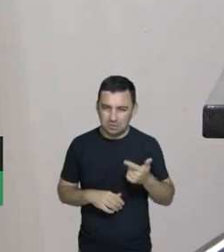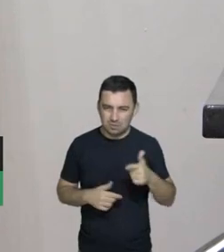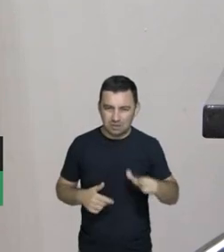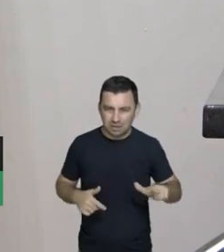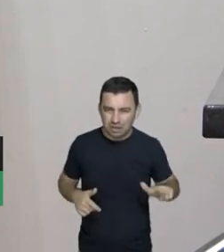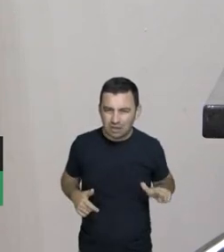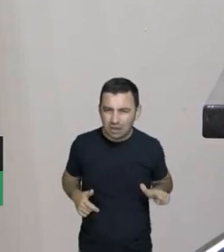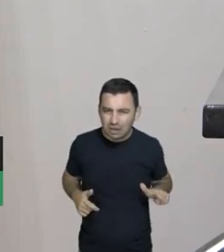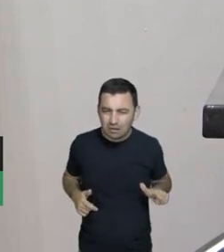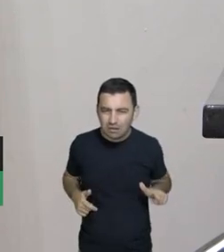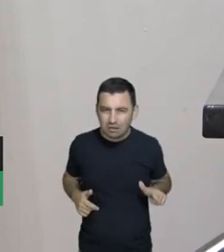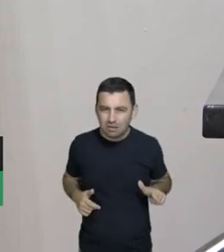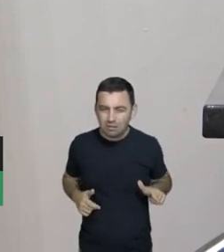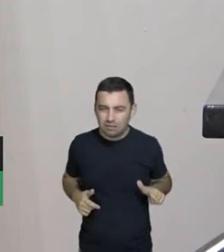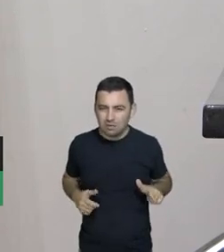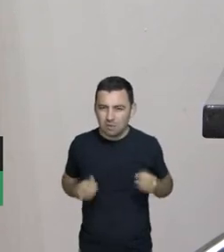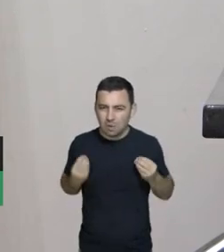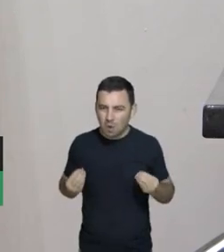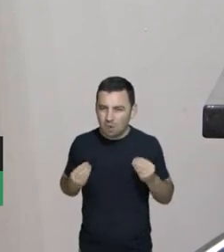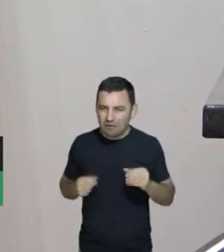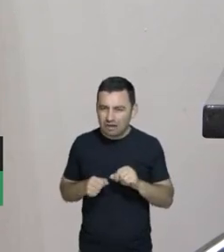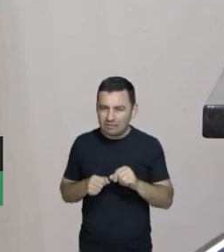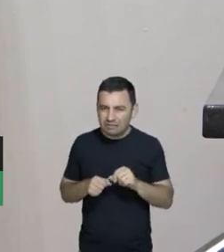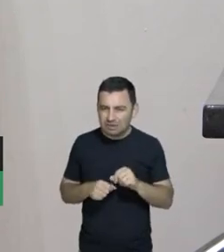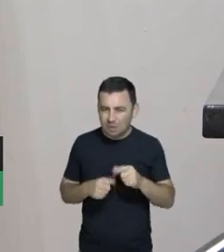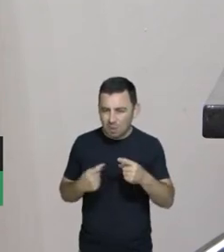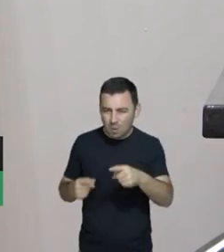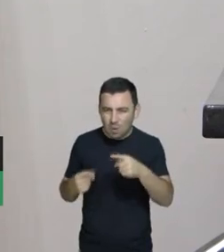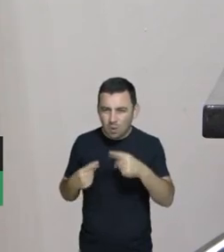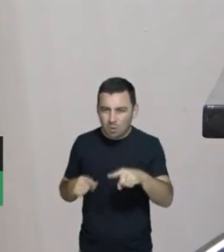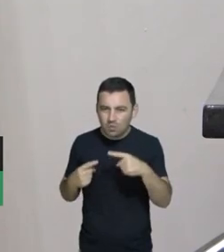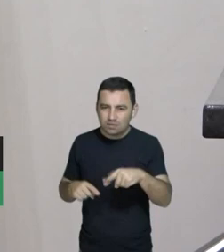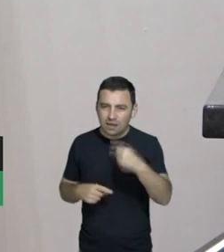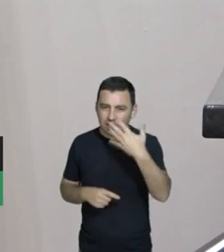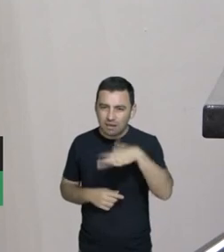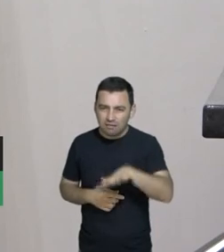desumanas, fazerem isso com crianças também.